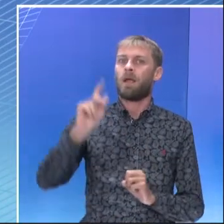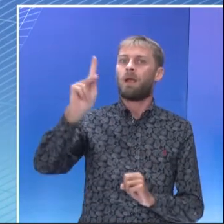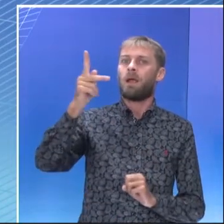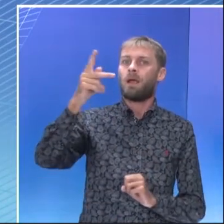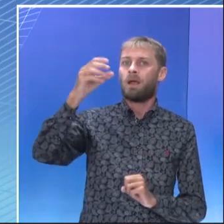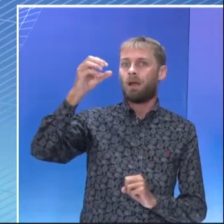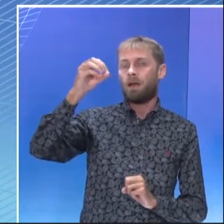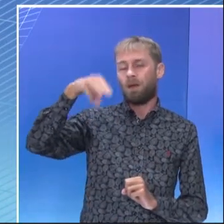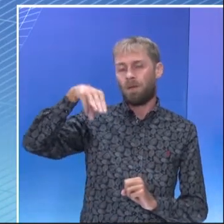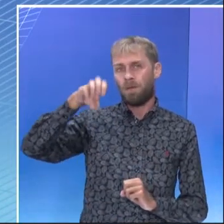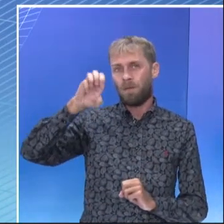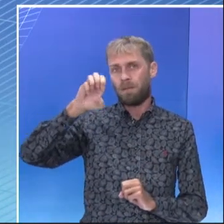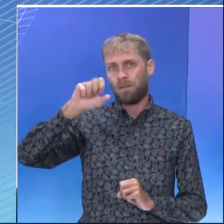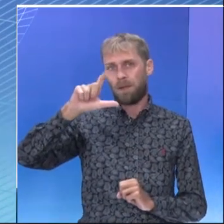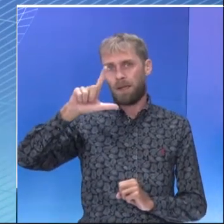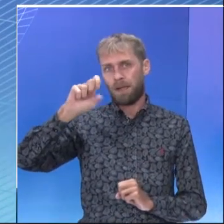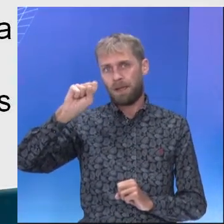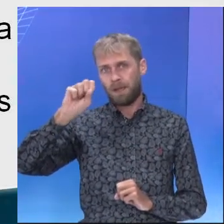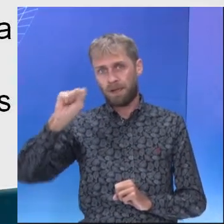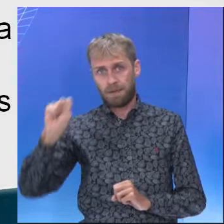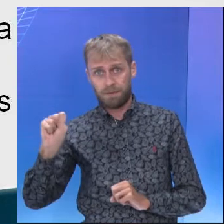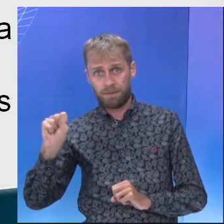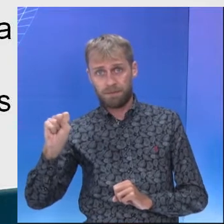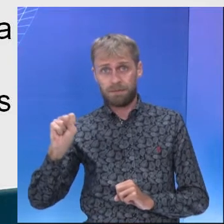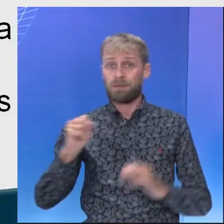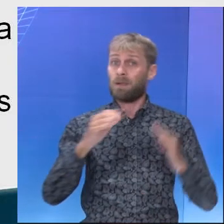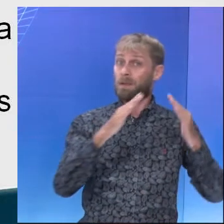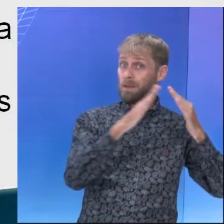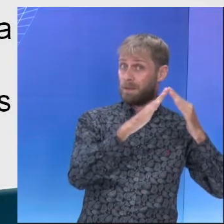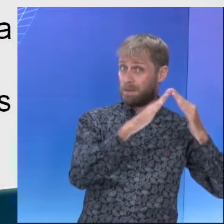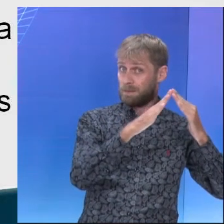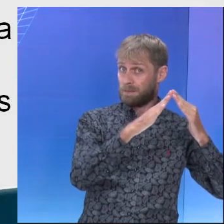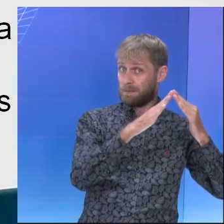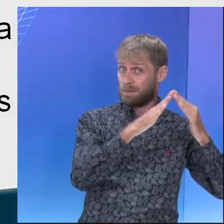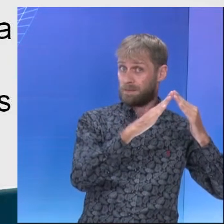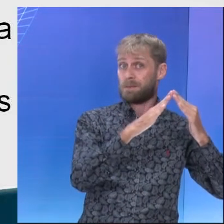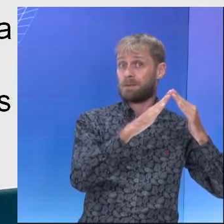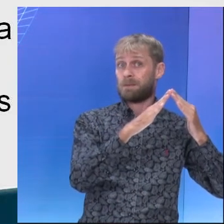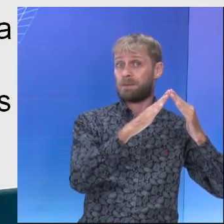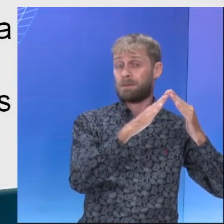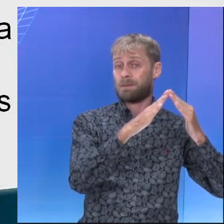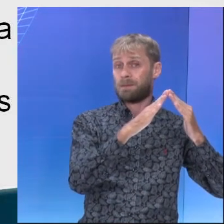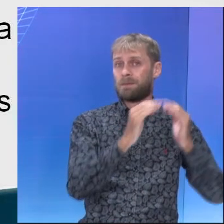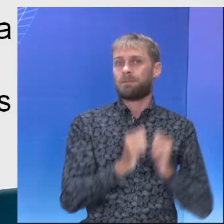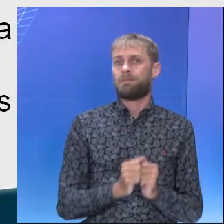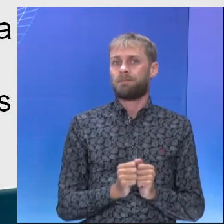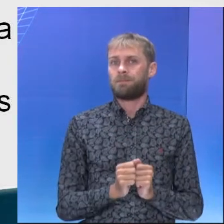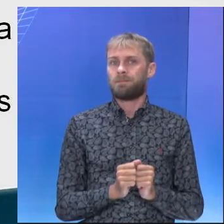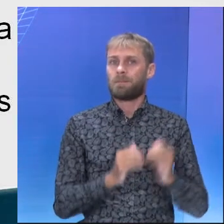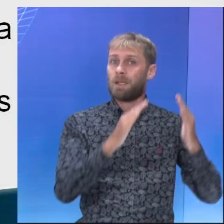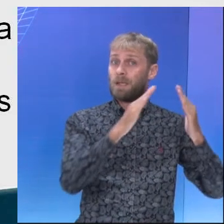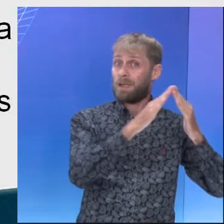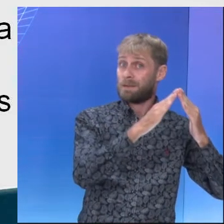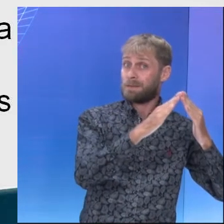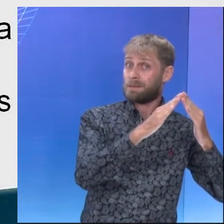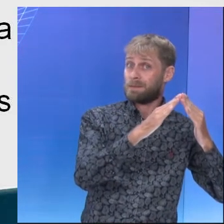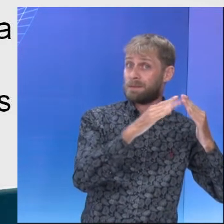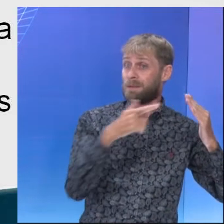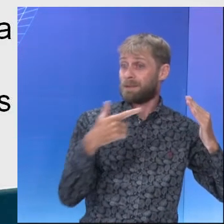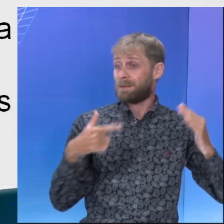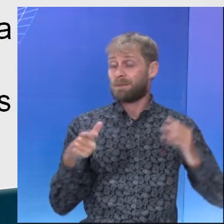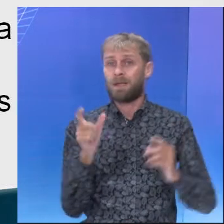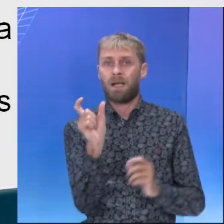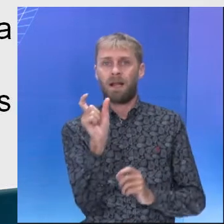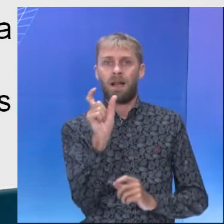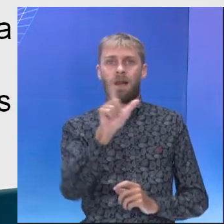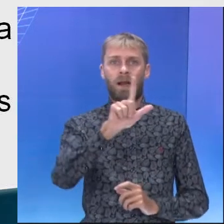mas e homeless, teacher? Homeless, home, house, que é casa, é lar. E less é